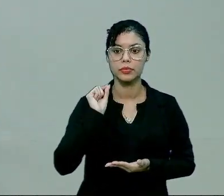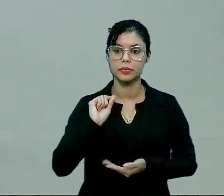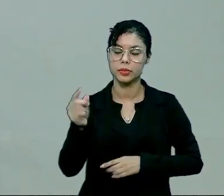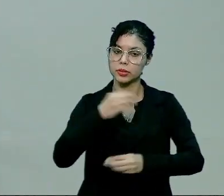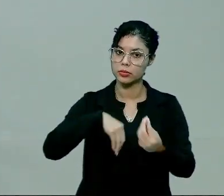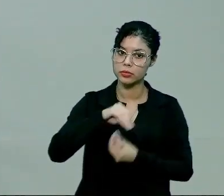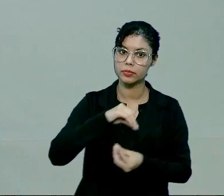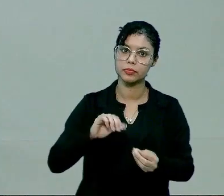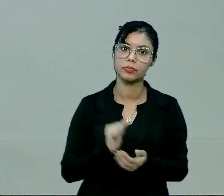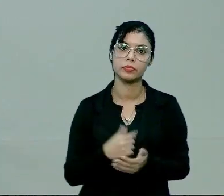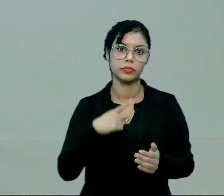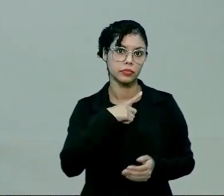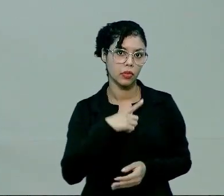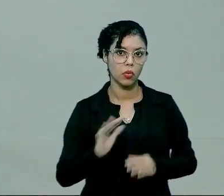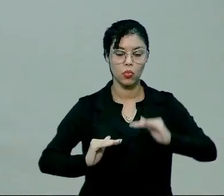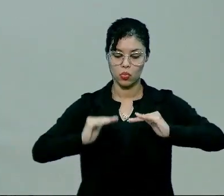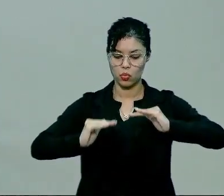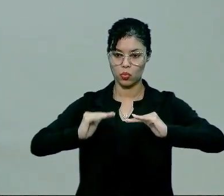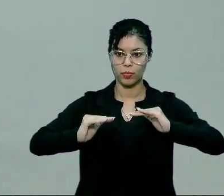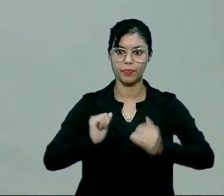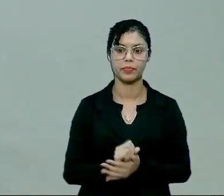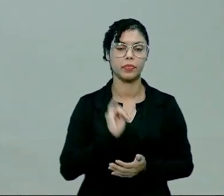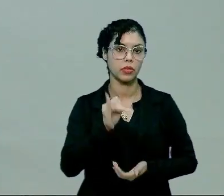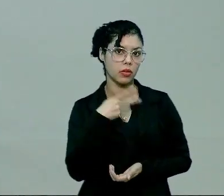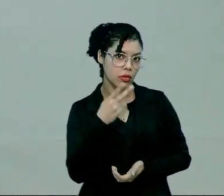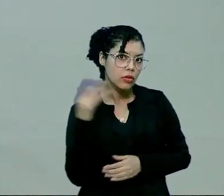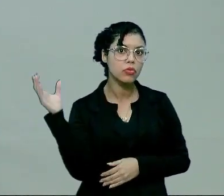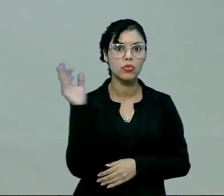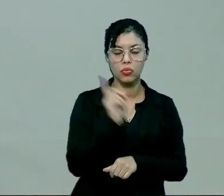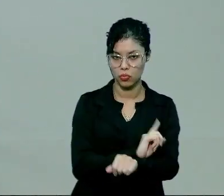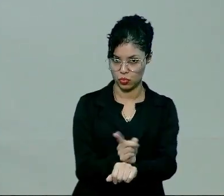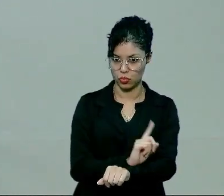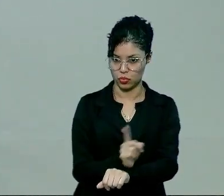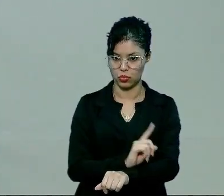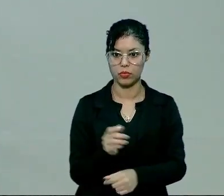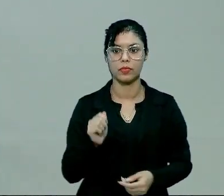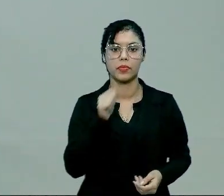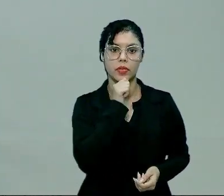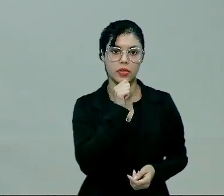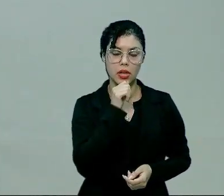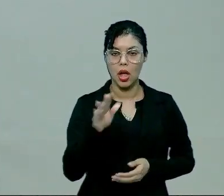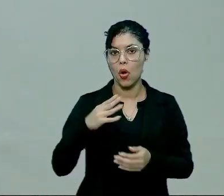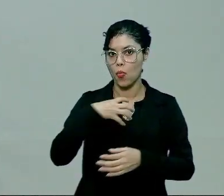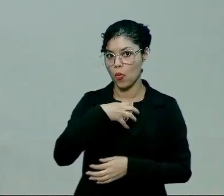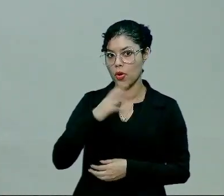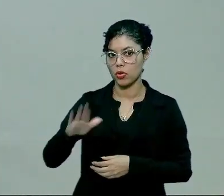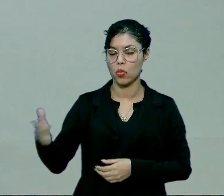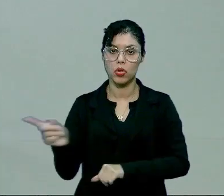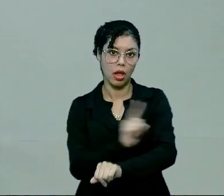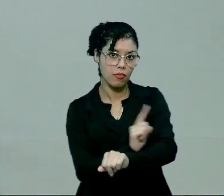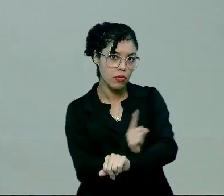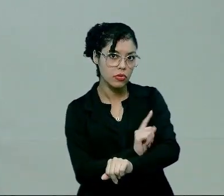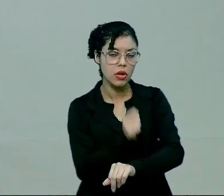uma reação atinge o equilíbrio. Se eu estiver falando de velocidade, o momento será quando as velocidades se